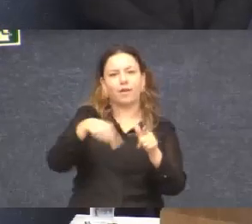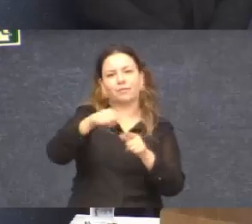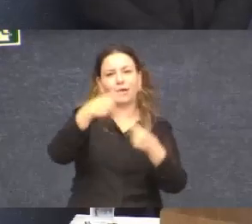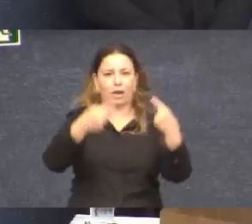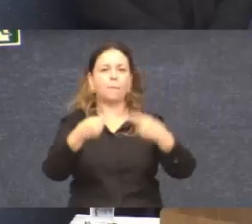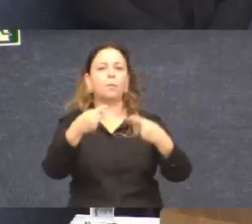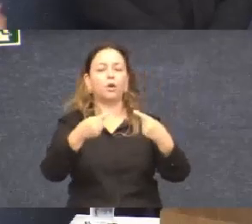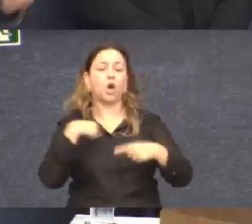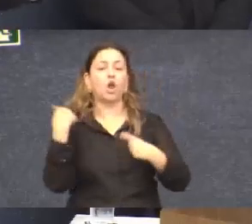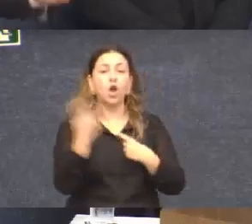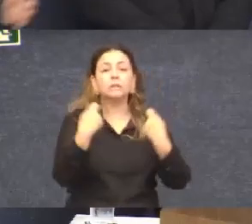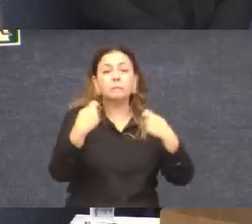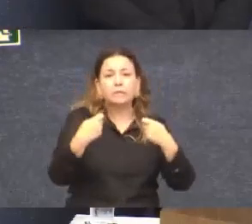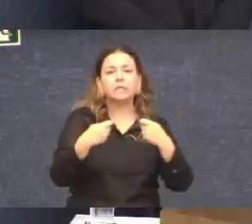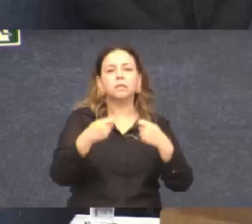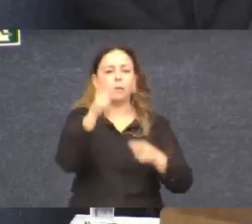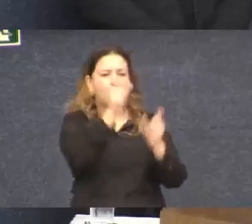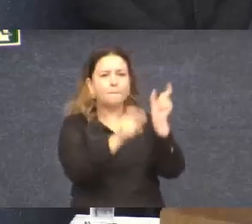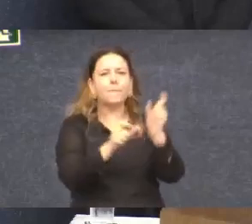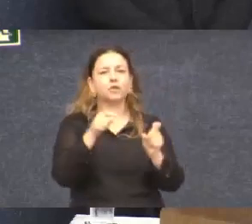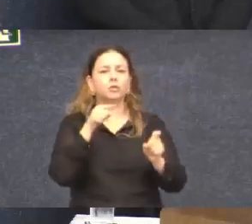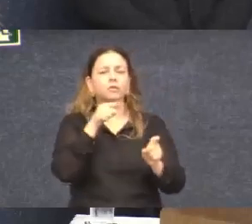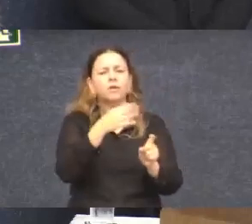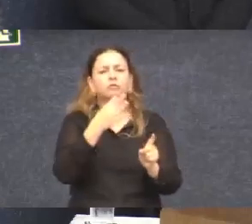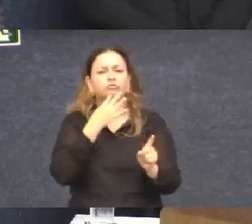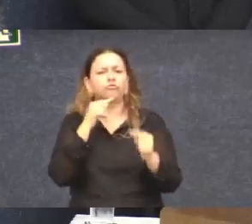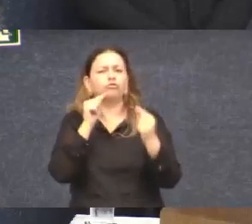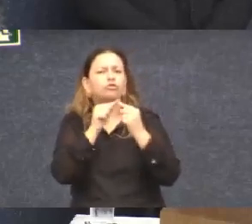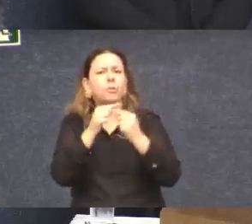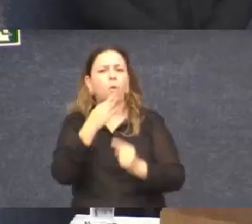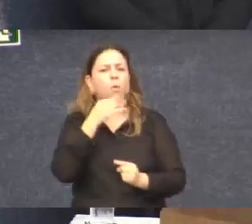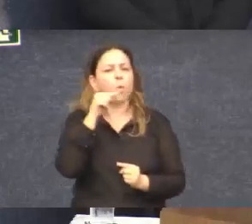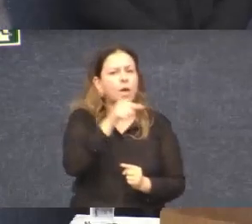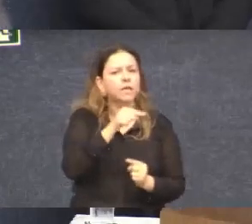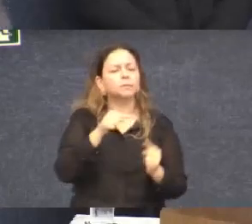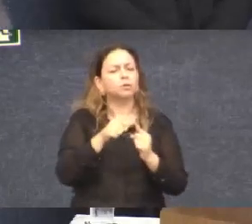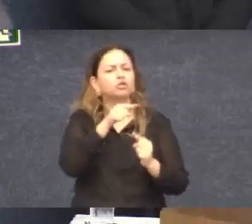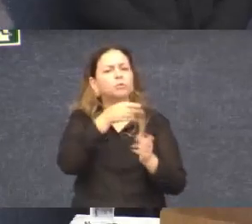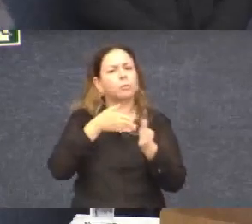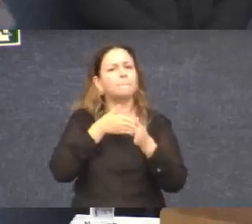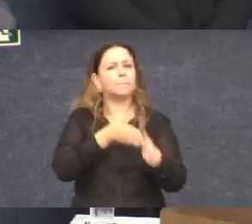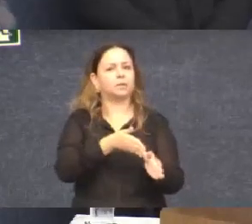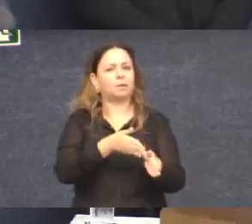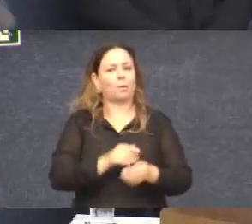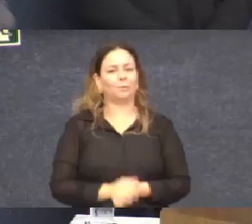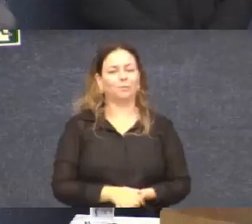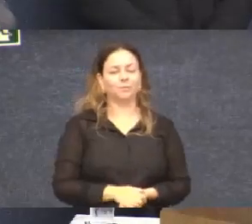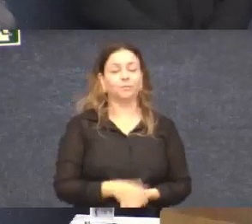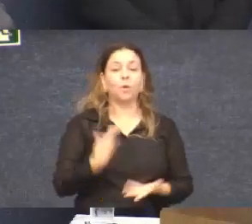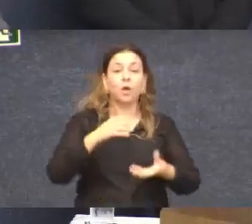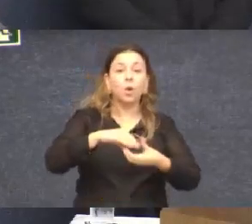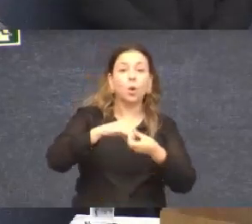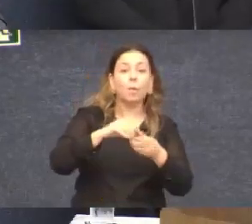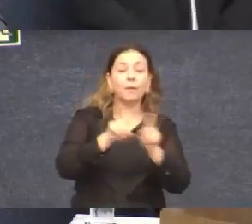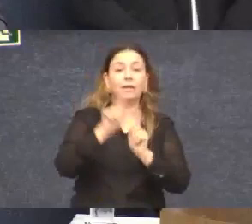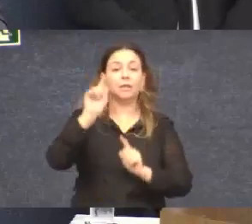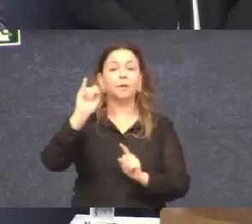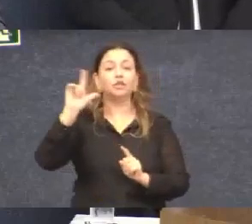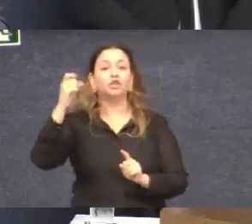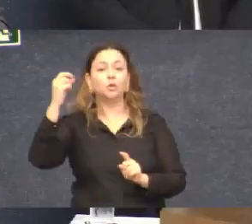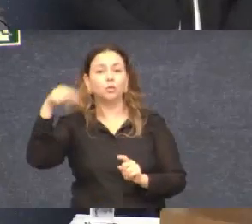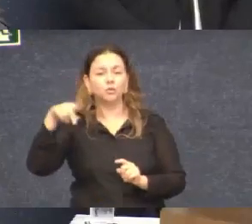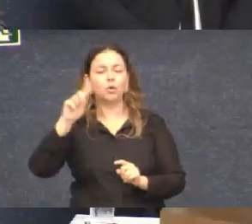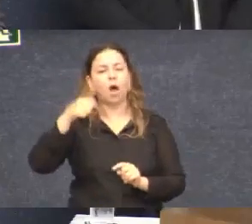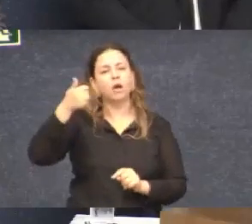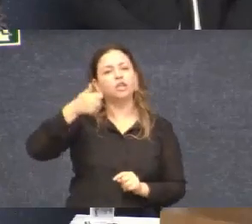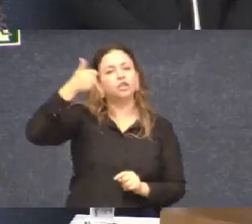gente precisa de pessoas com esse know-how e com essa missão. Quero cumprimentar Gilson Rodrigues, né,